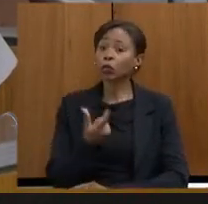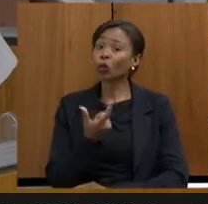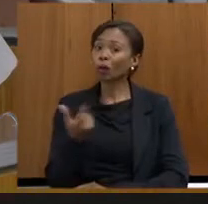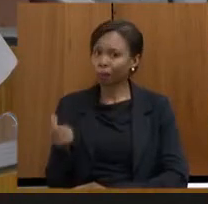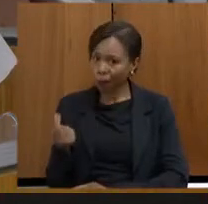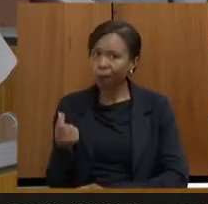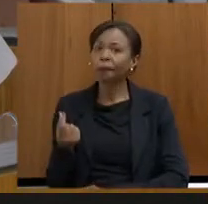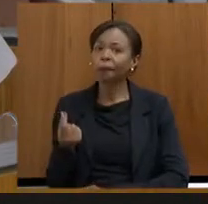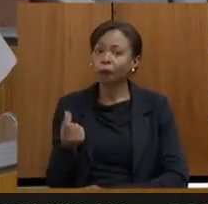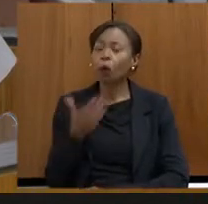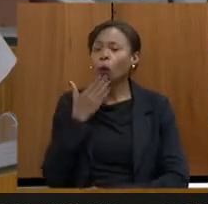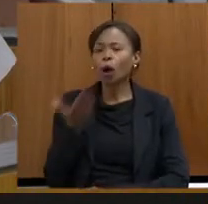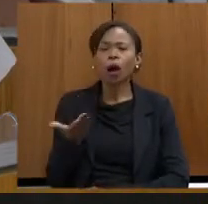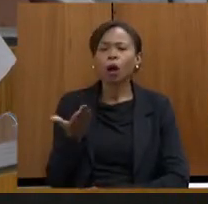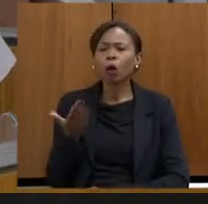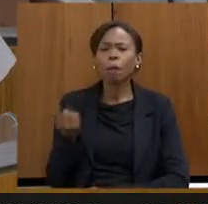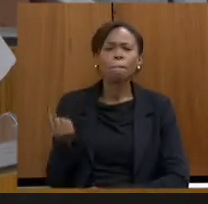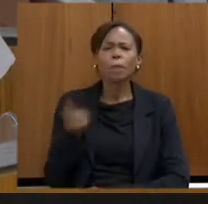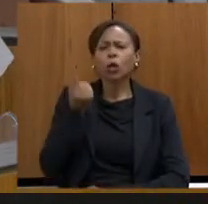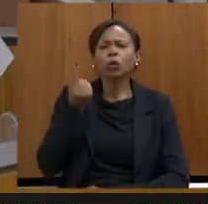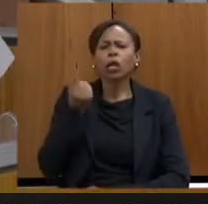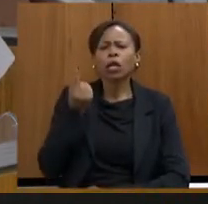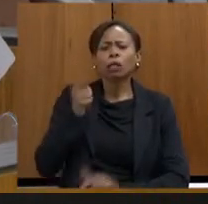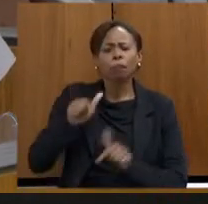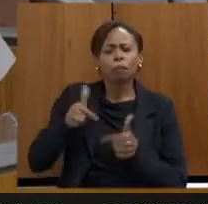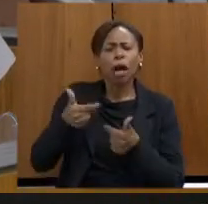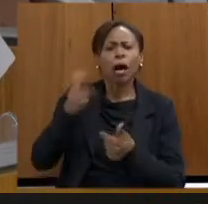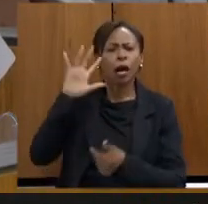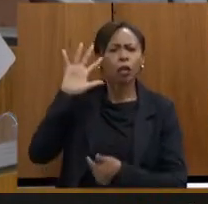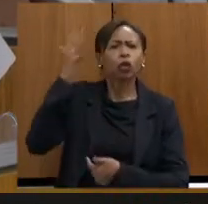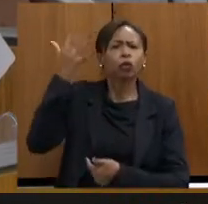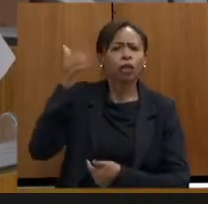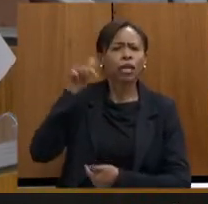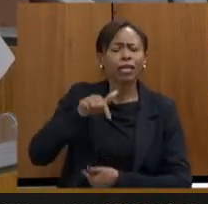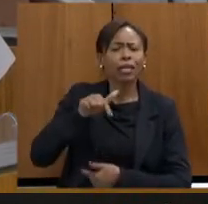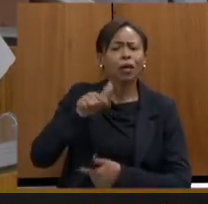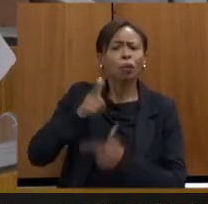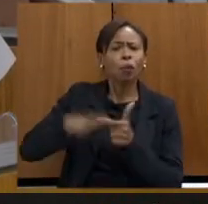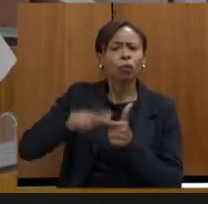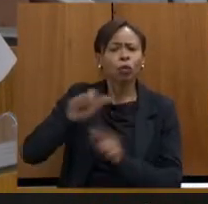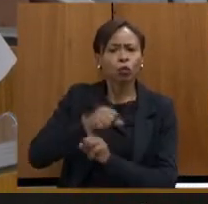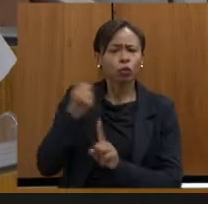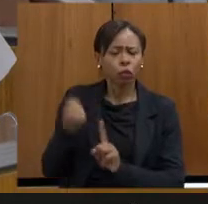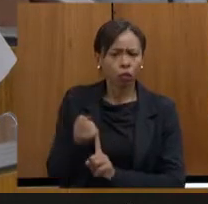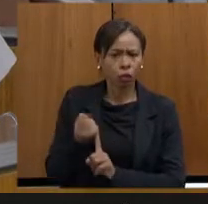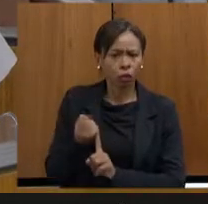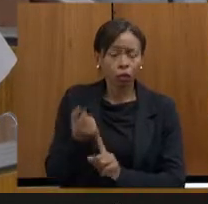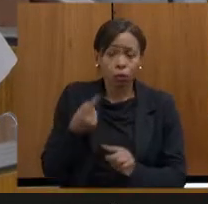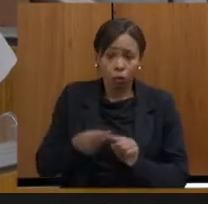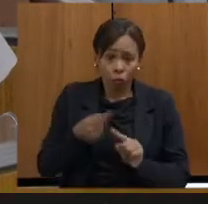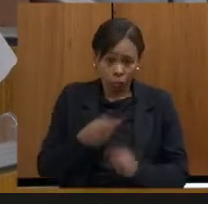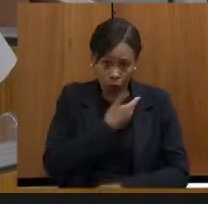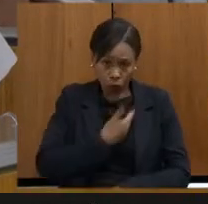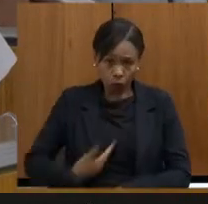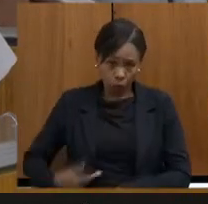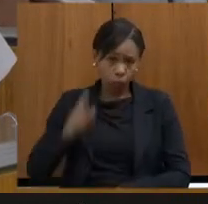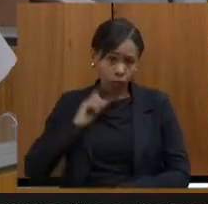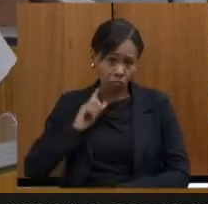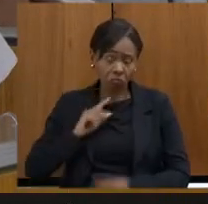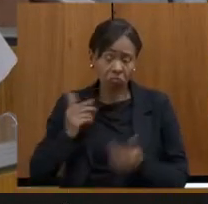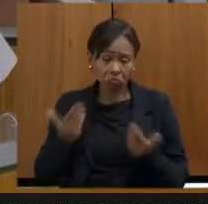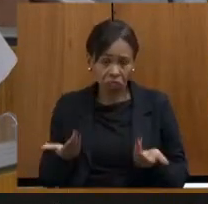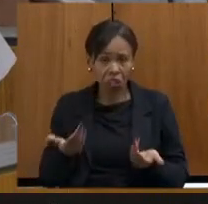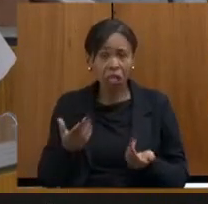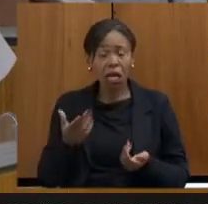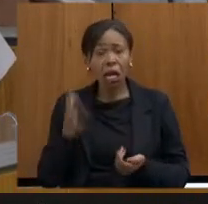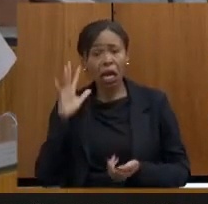menos. Qual é a prioridade que o Estado tem dado ao enfrentamento à grave crise social? Porque o Estado tem preferido fazer